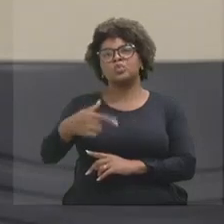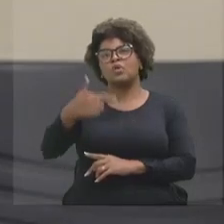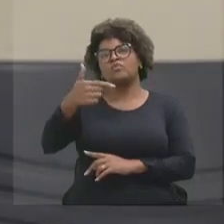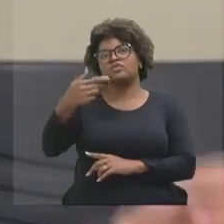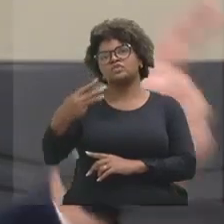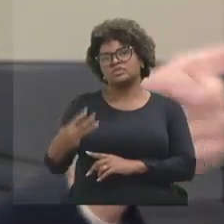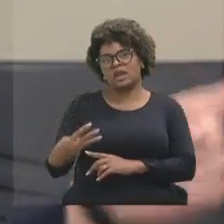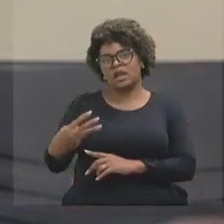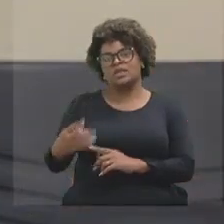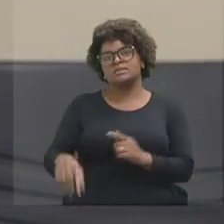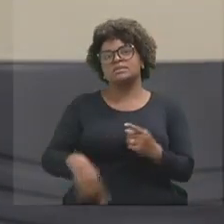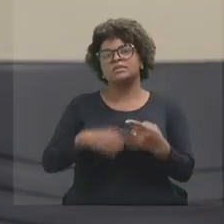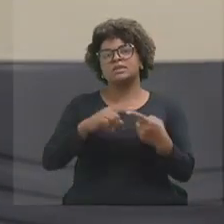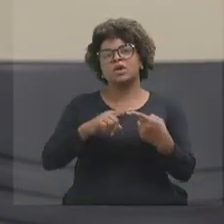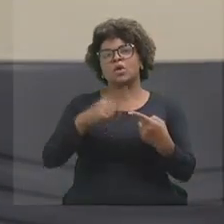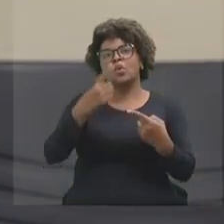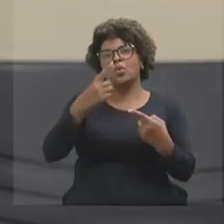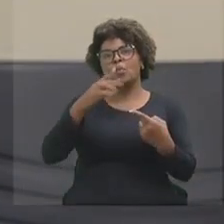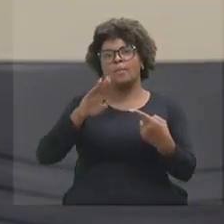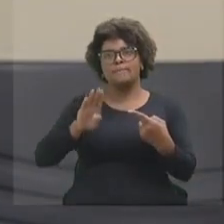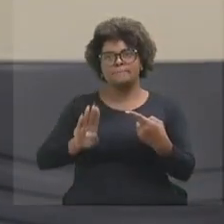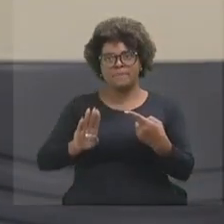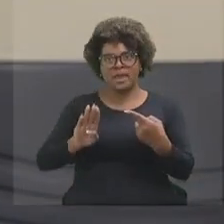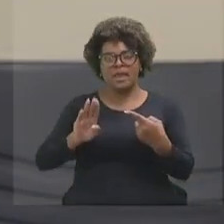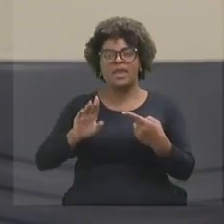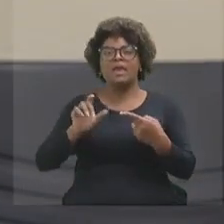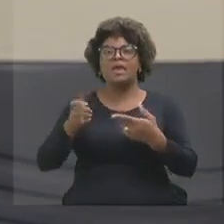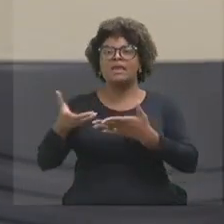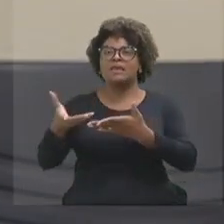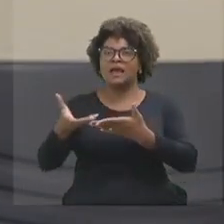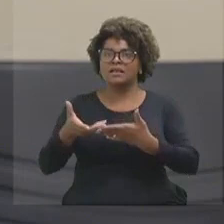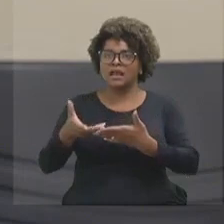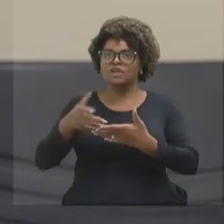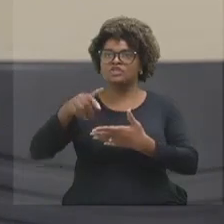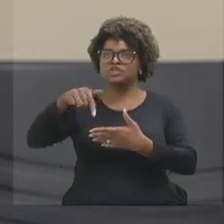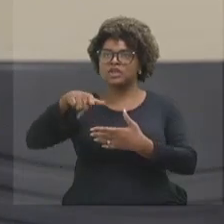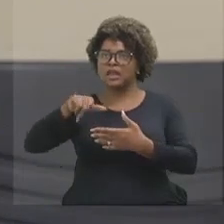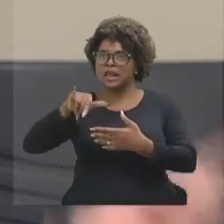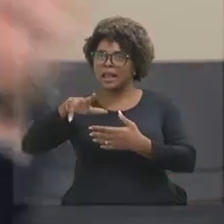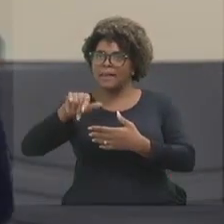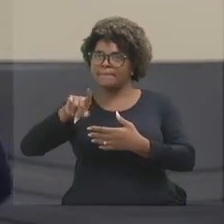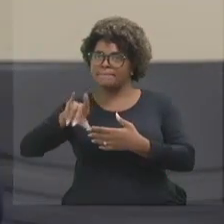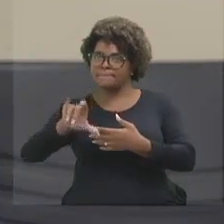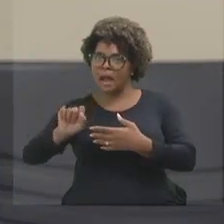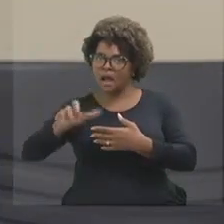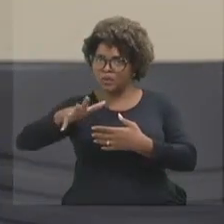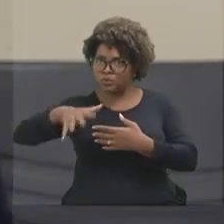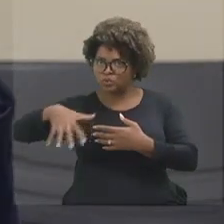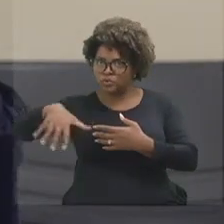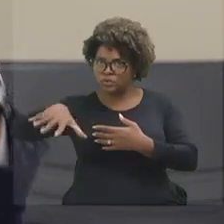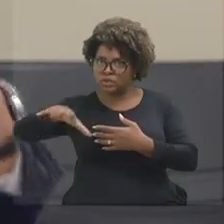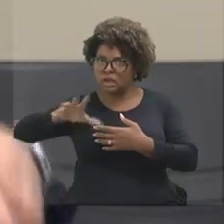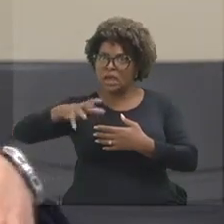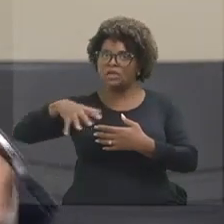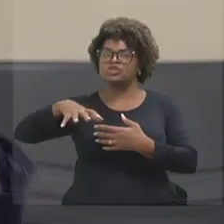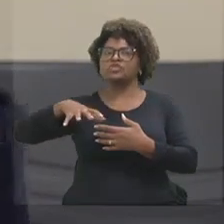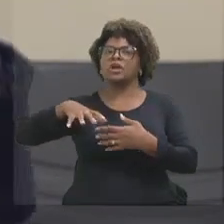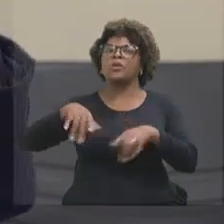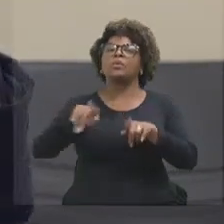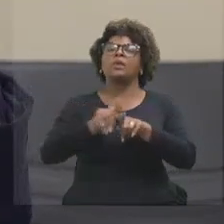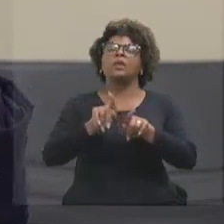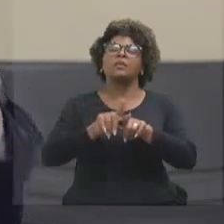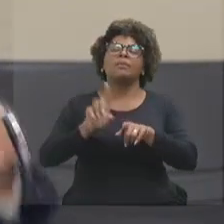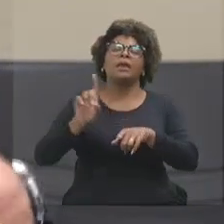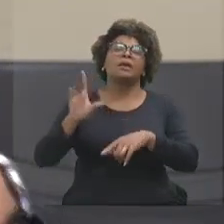grande queimado e agarrado também tá no nosso projeto de fazer parte dessa rede de Queimados o João Penido em Juiz de Fora Também